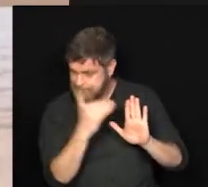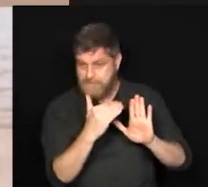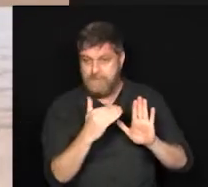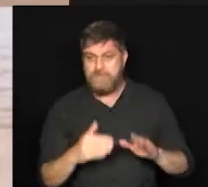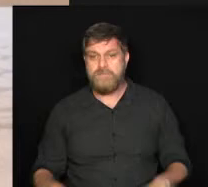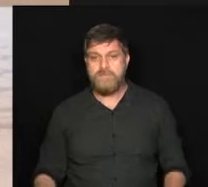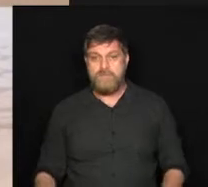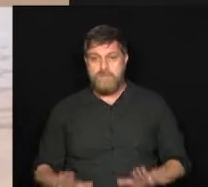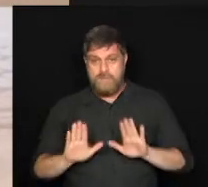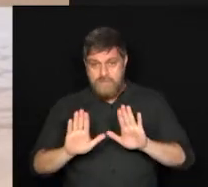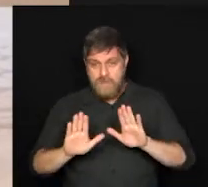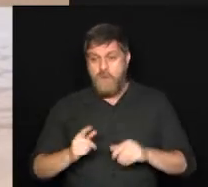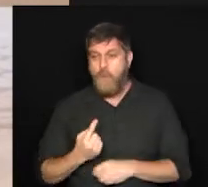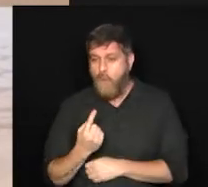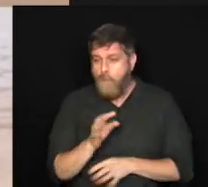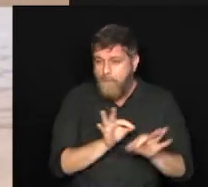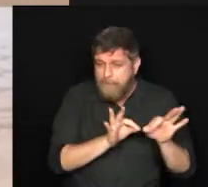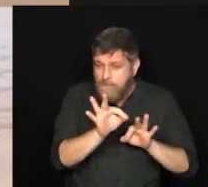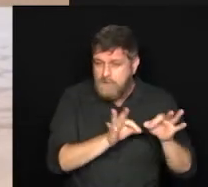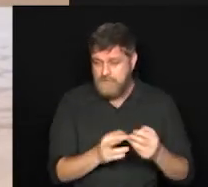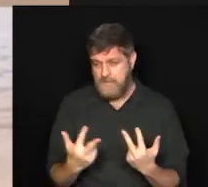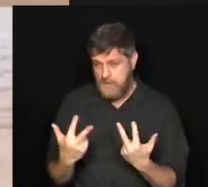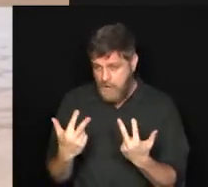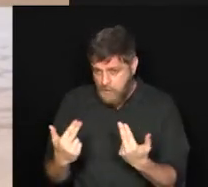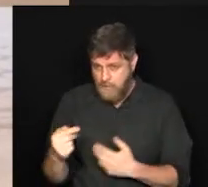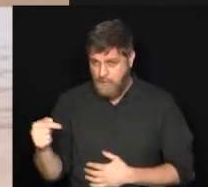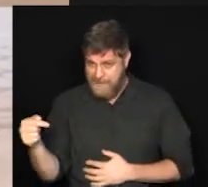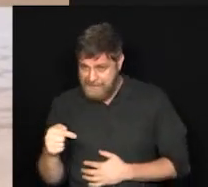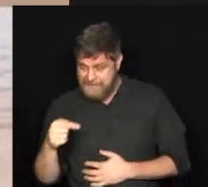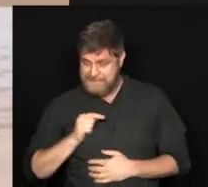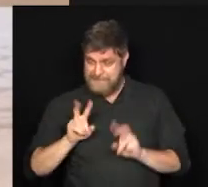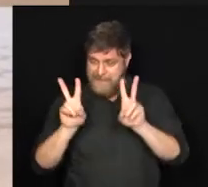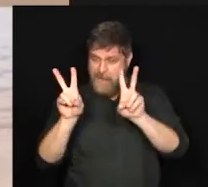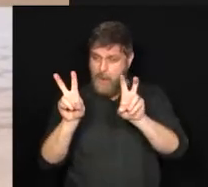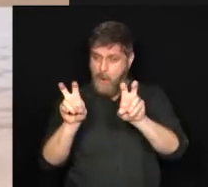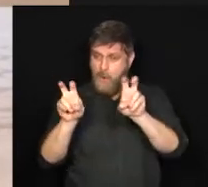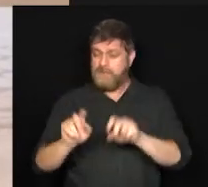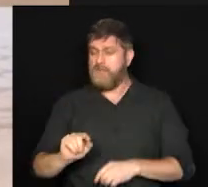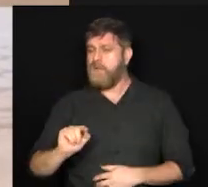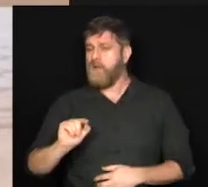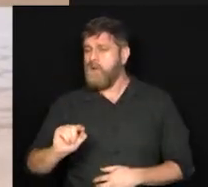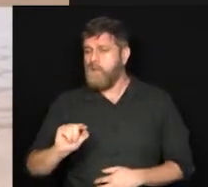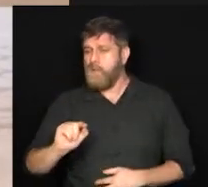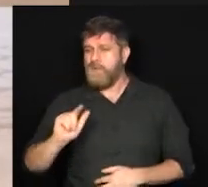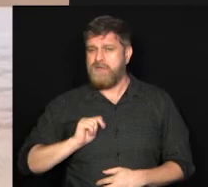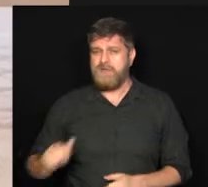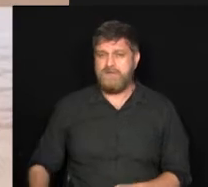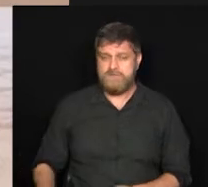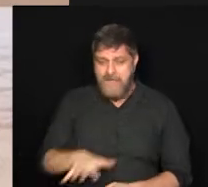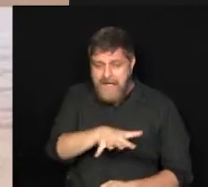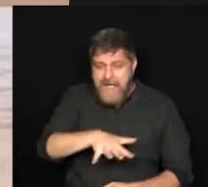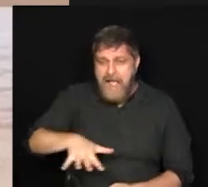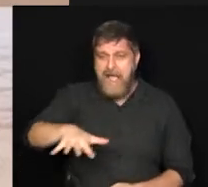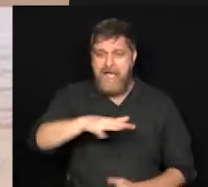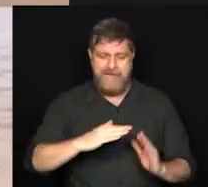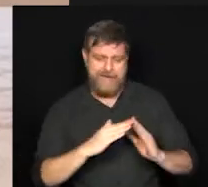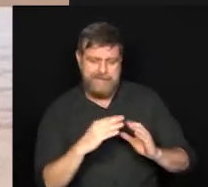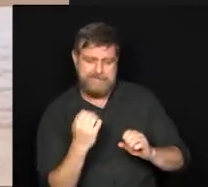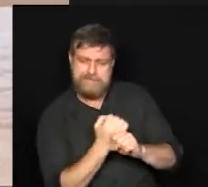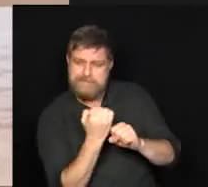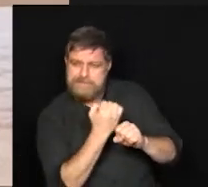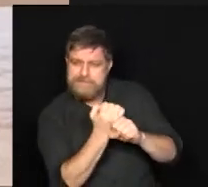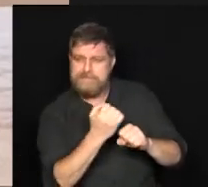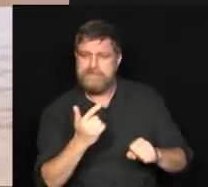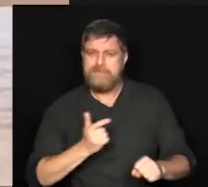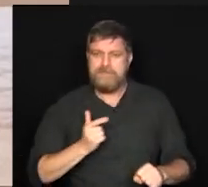isso, um projeto como esse, que trata de uso e ocupação, trata de código